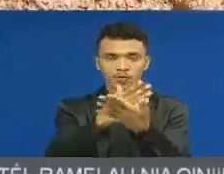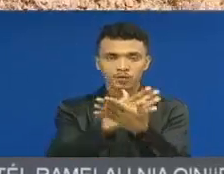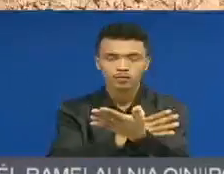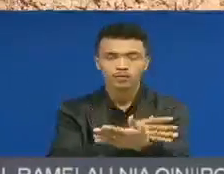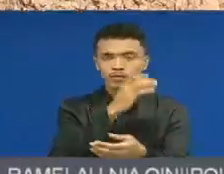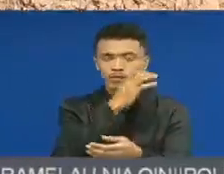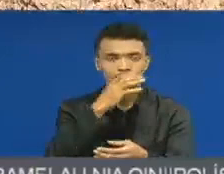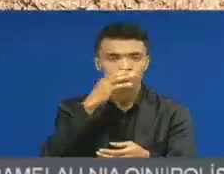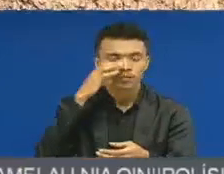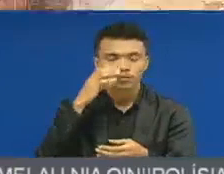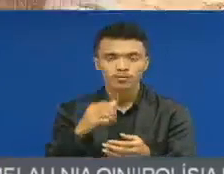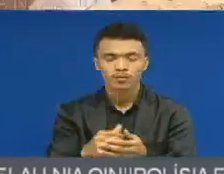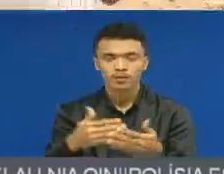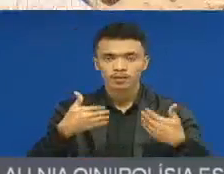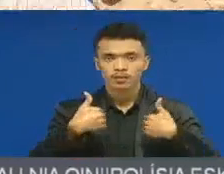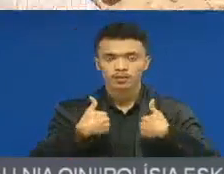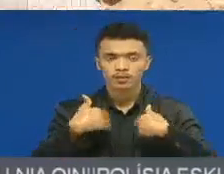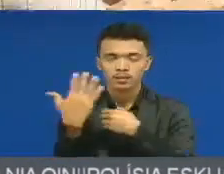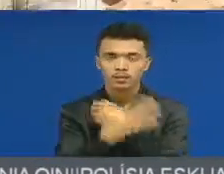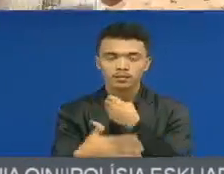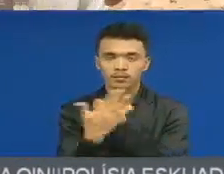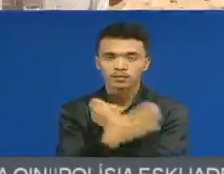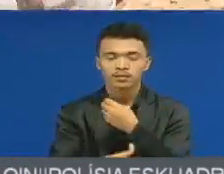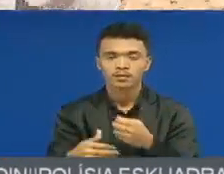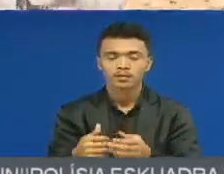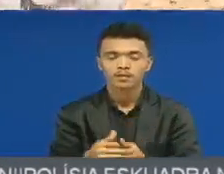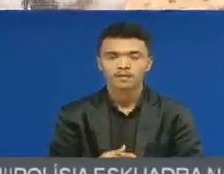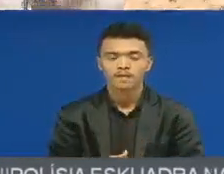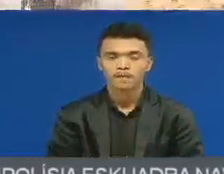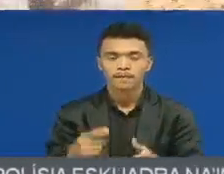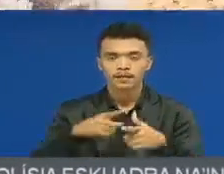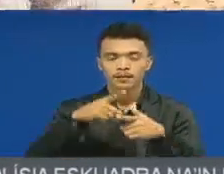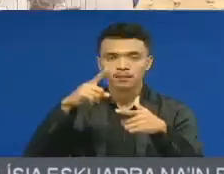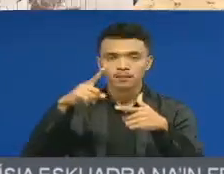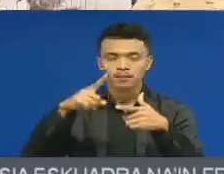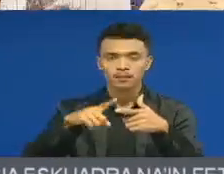permacultura, agroecologia e retenerar. E depois,